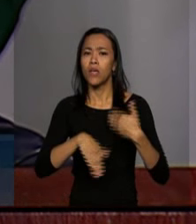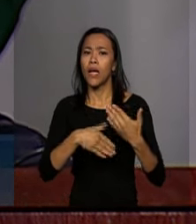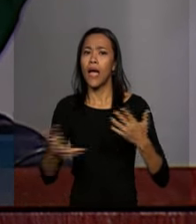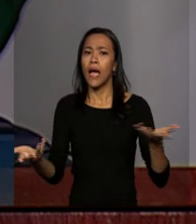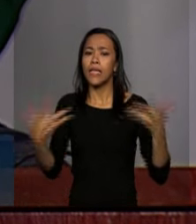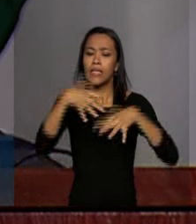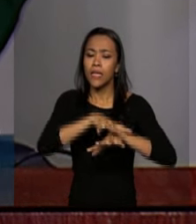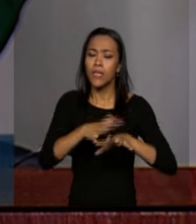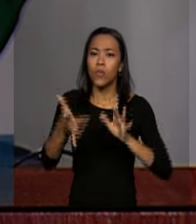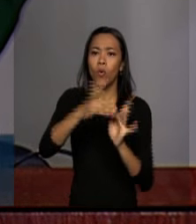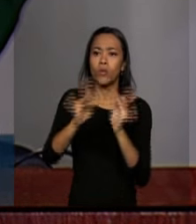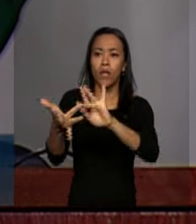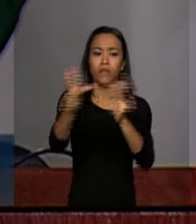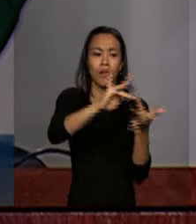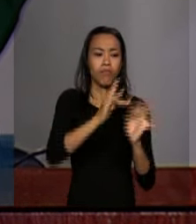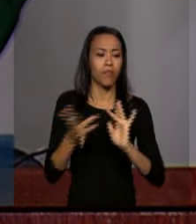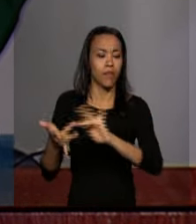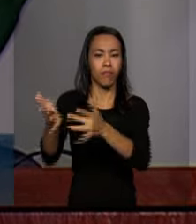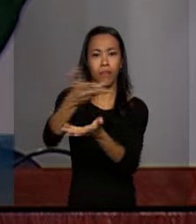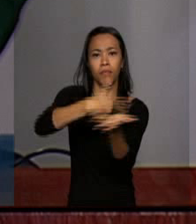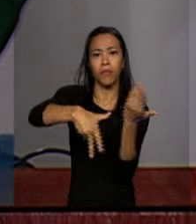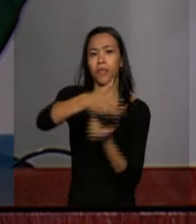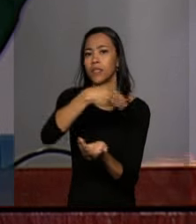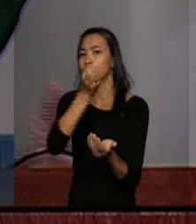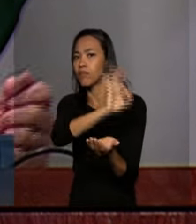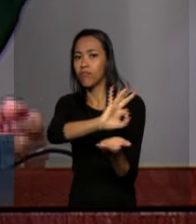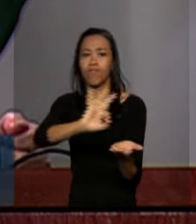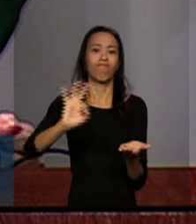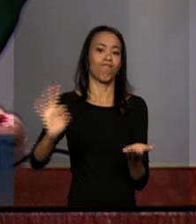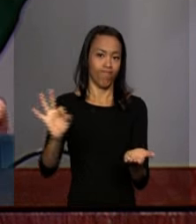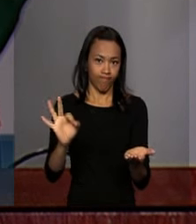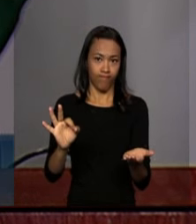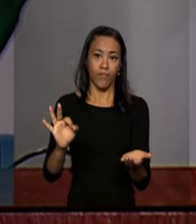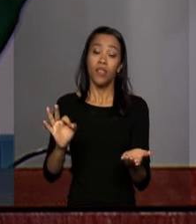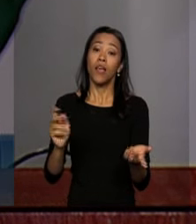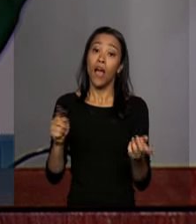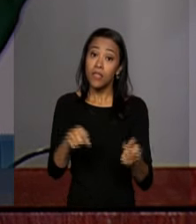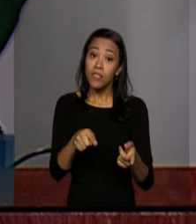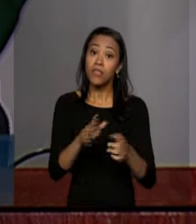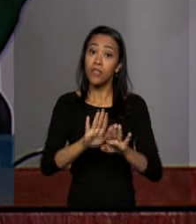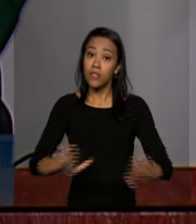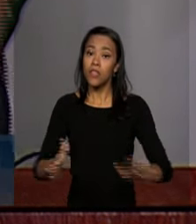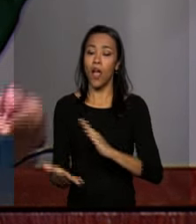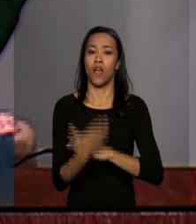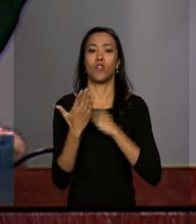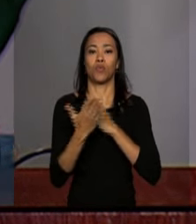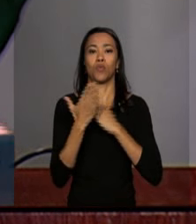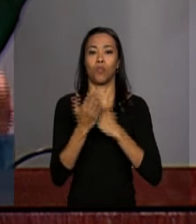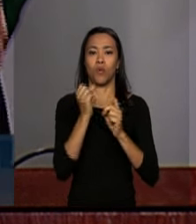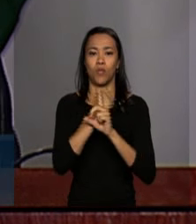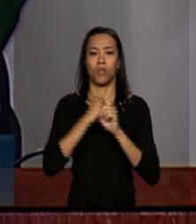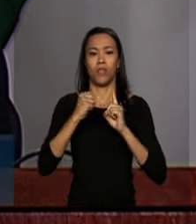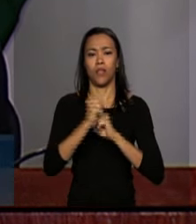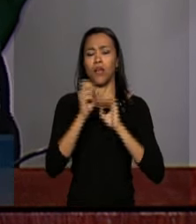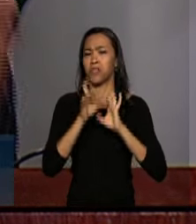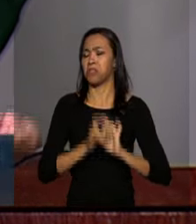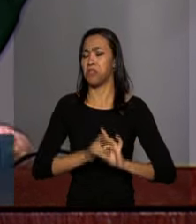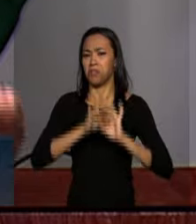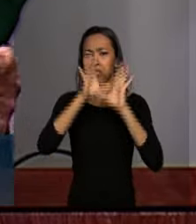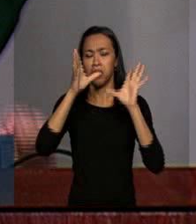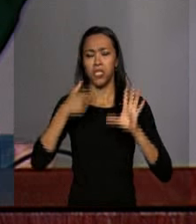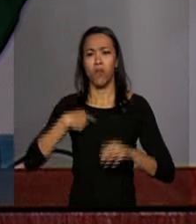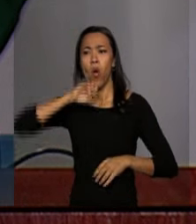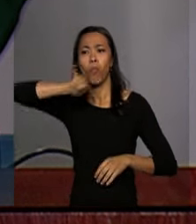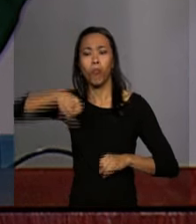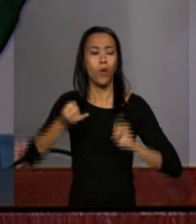mais intercâmbio e mais interdependência, concorrendo assim para a formação de uma sociedade mais livre, com mais oportunidades